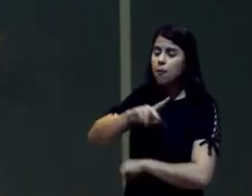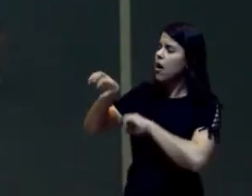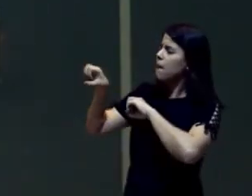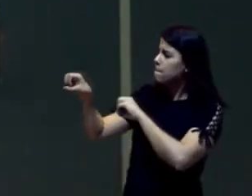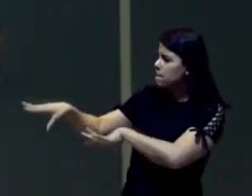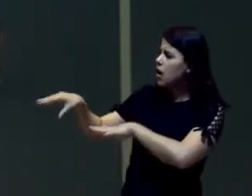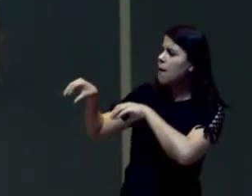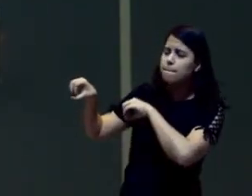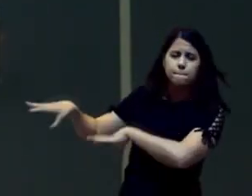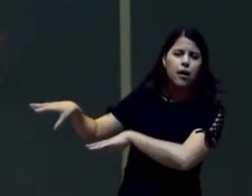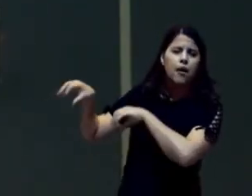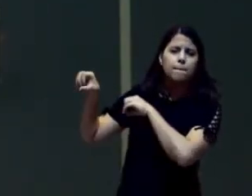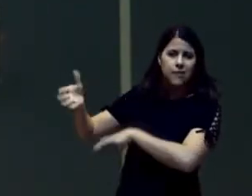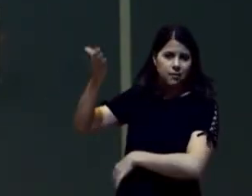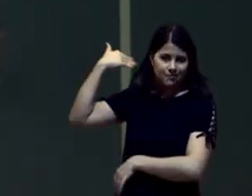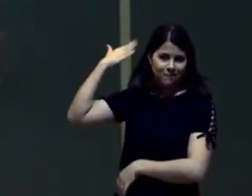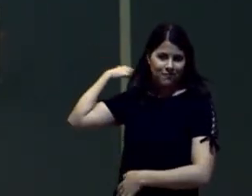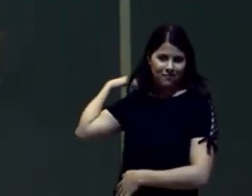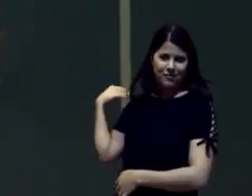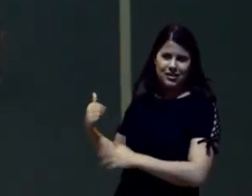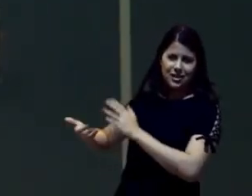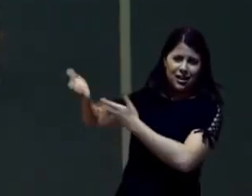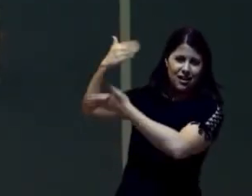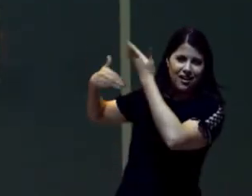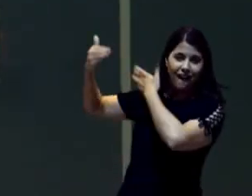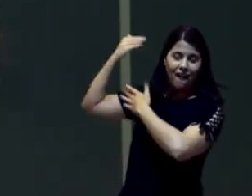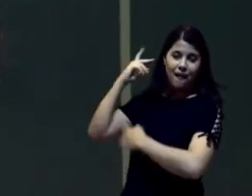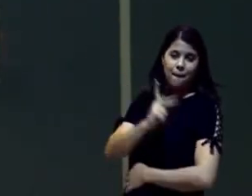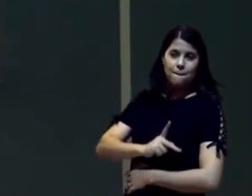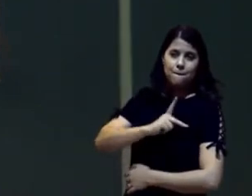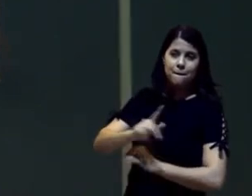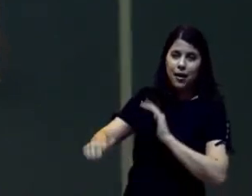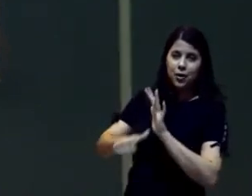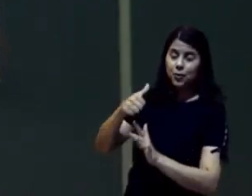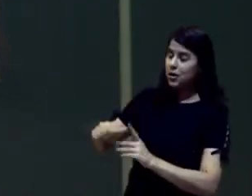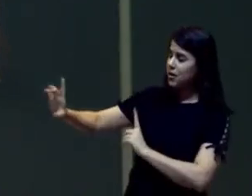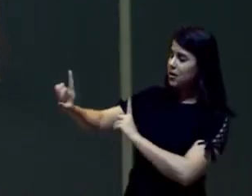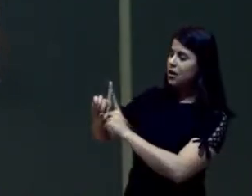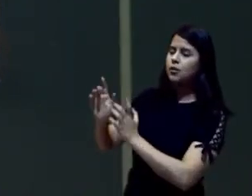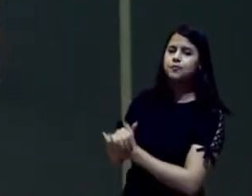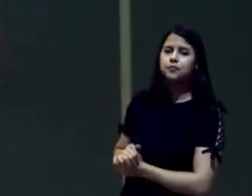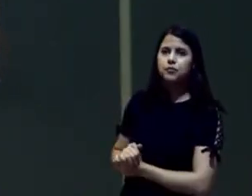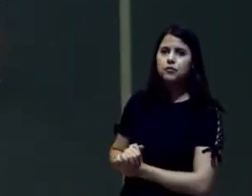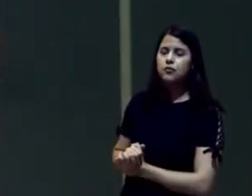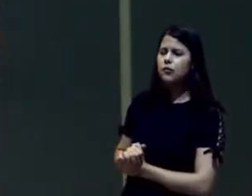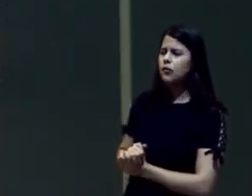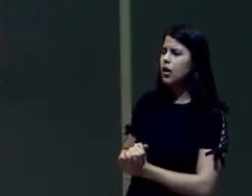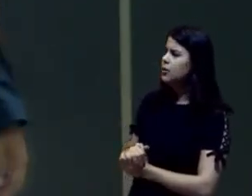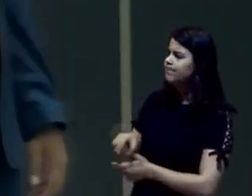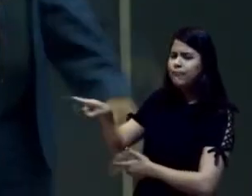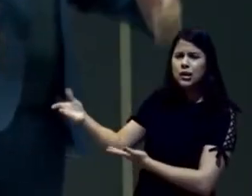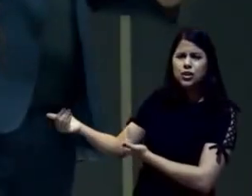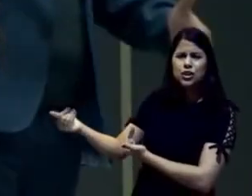ele encontra Timóteo lá na região da Galácia e fala com a sua mãe e com o seu pai dizendo: eu preciso desse moço